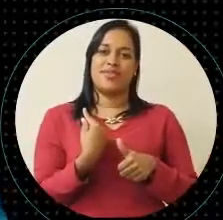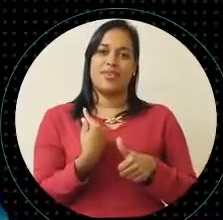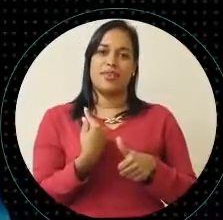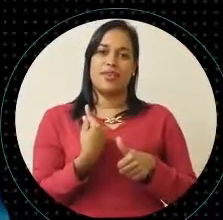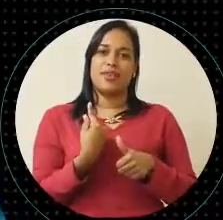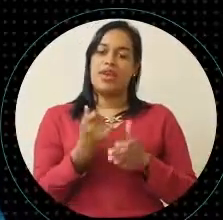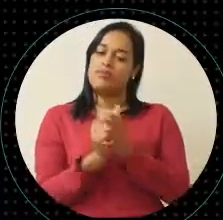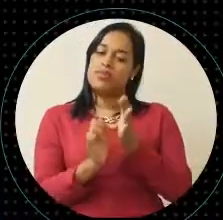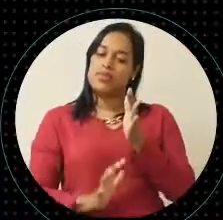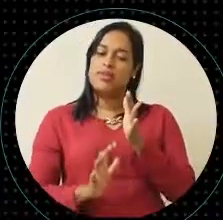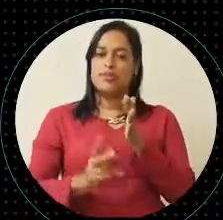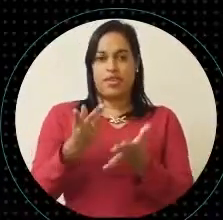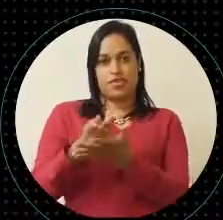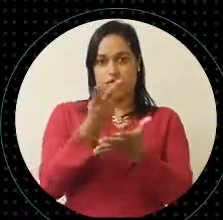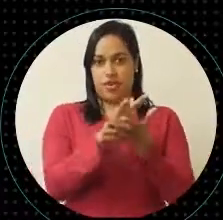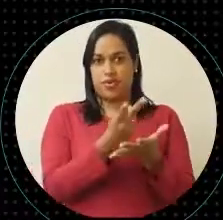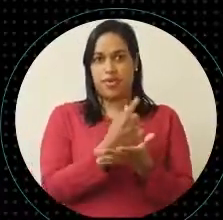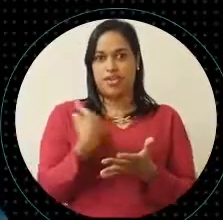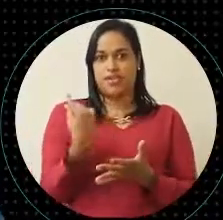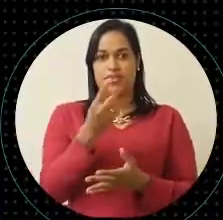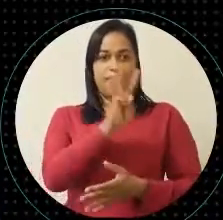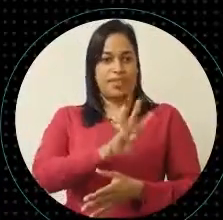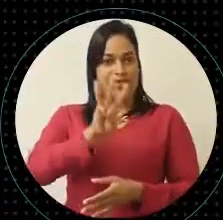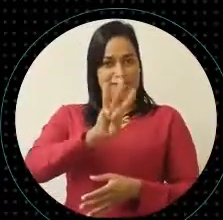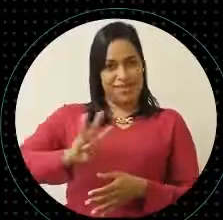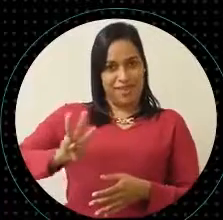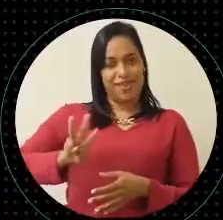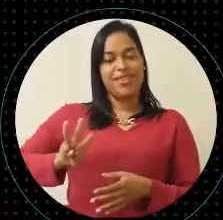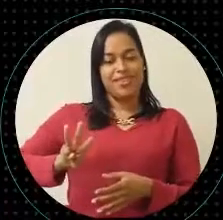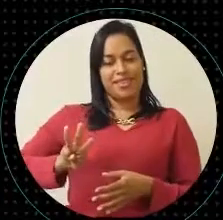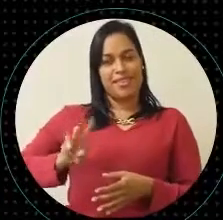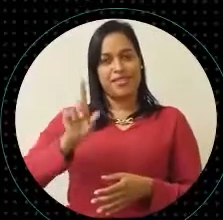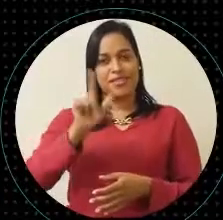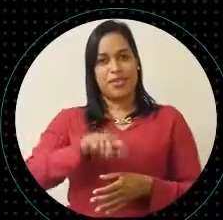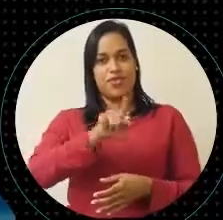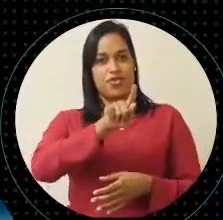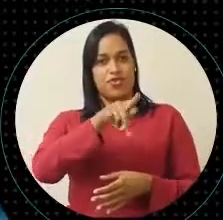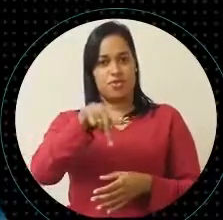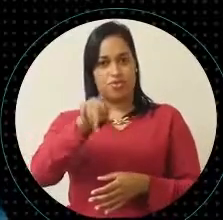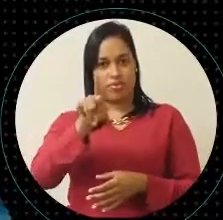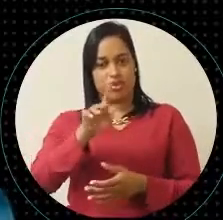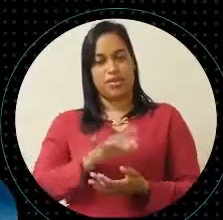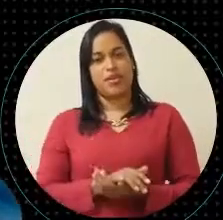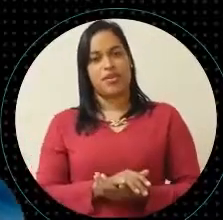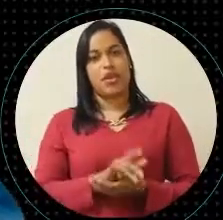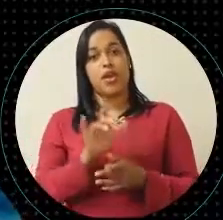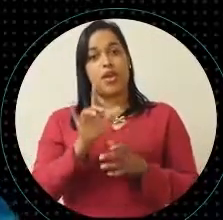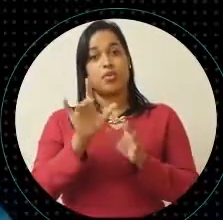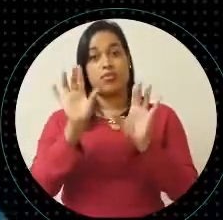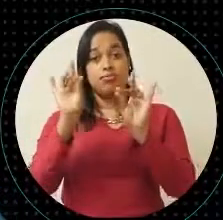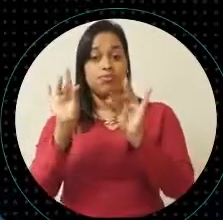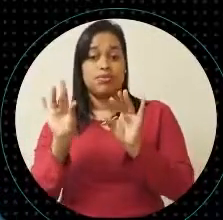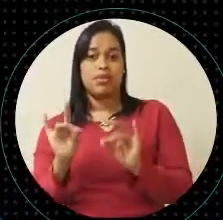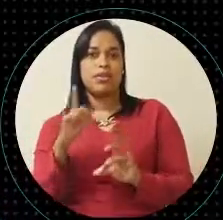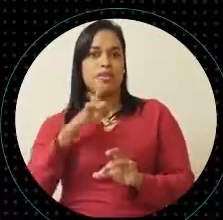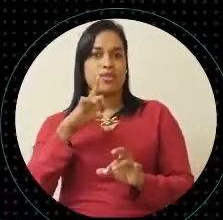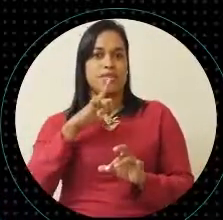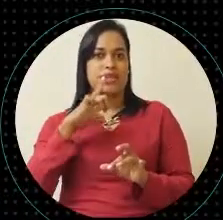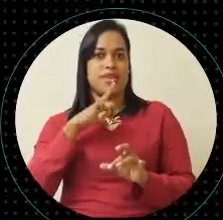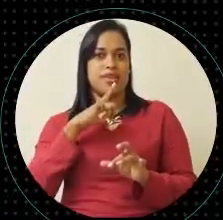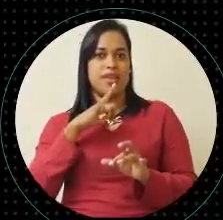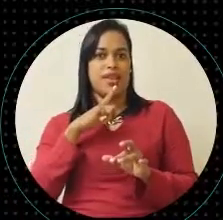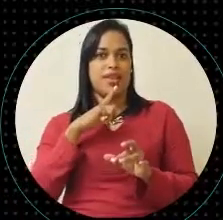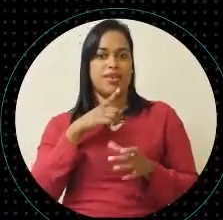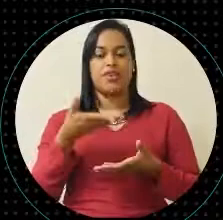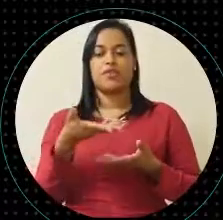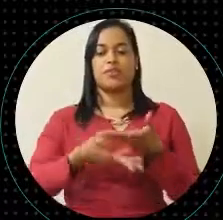os eventos que acontecem no nosso site através dos efeitos prontos do jQuery. Os efeitos que estão